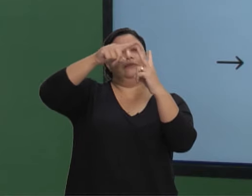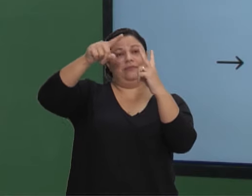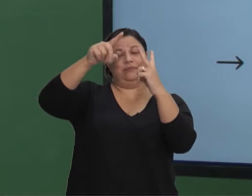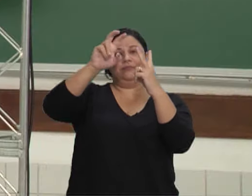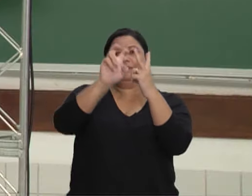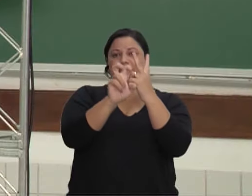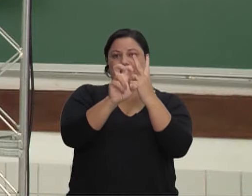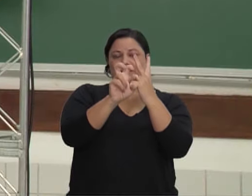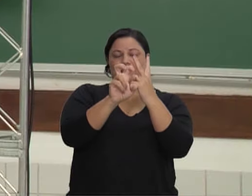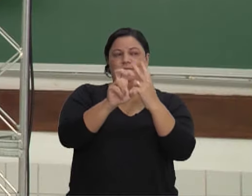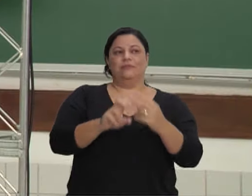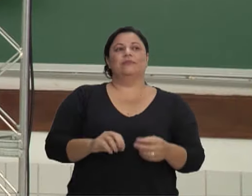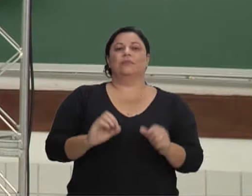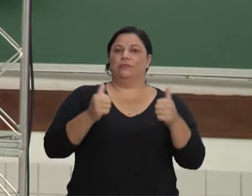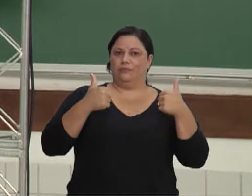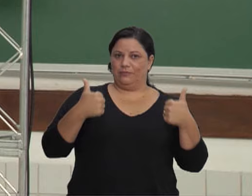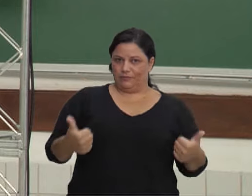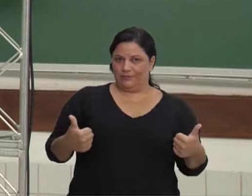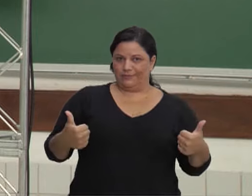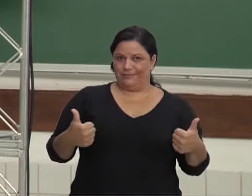raiz de 5. Tranquilo?